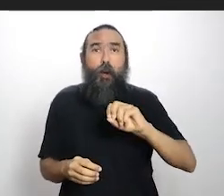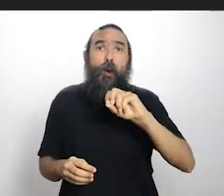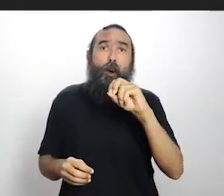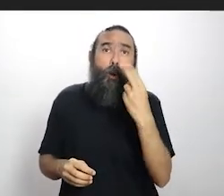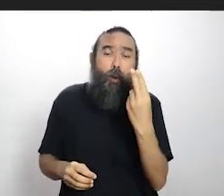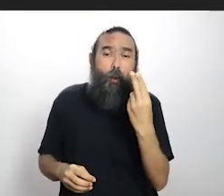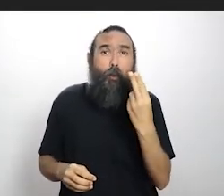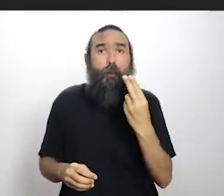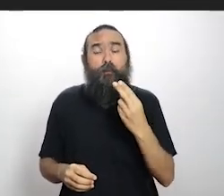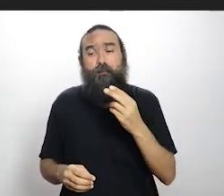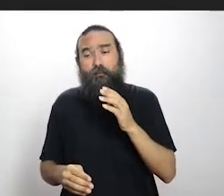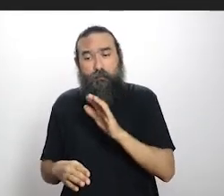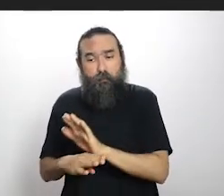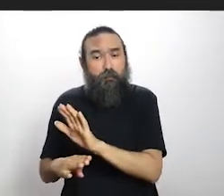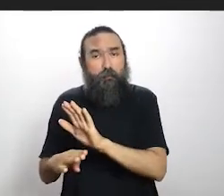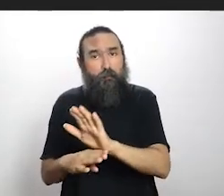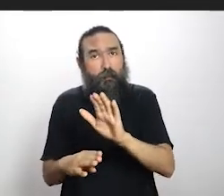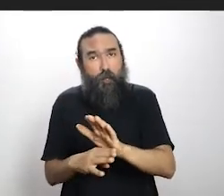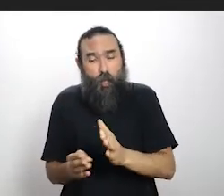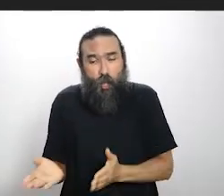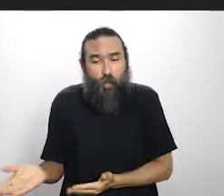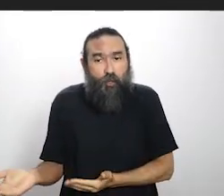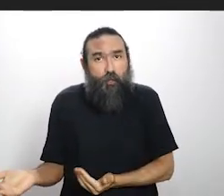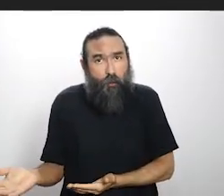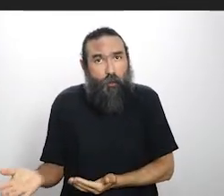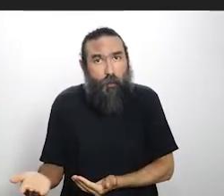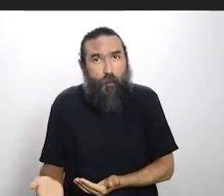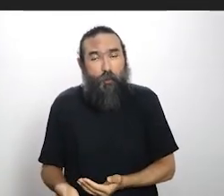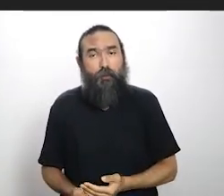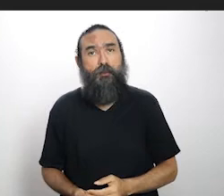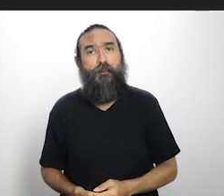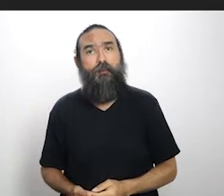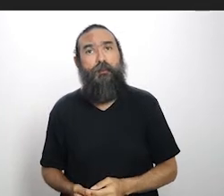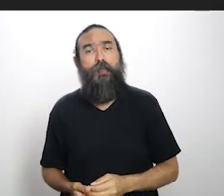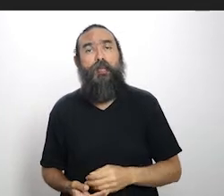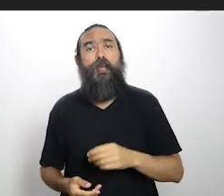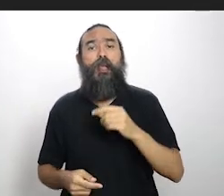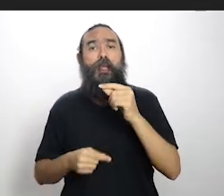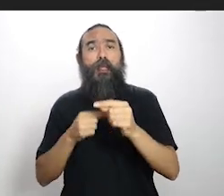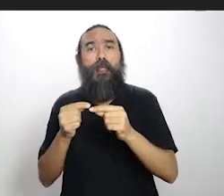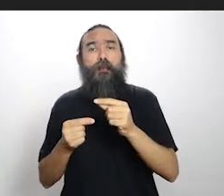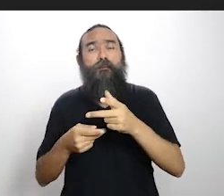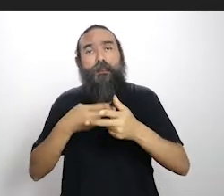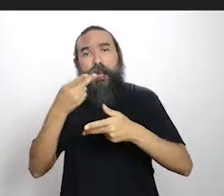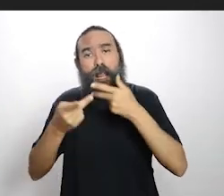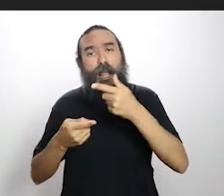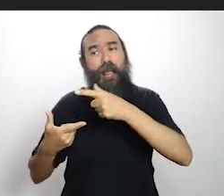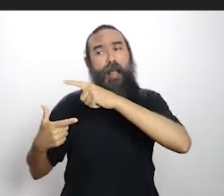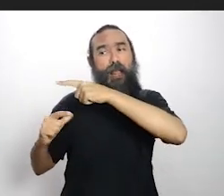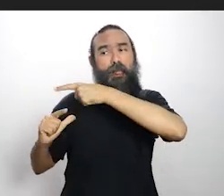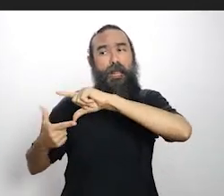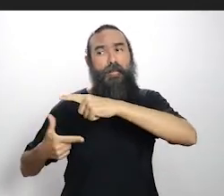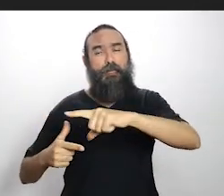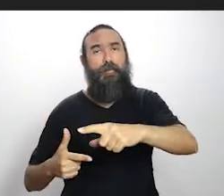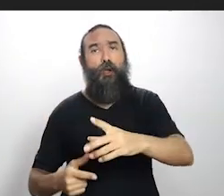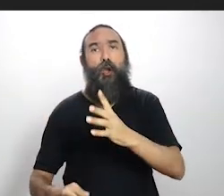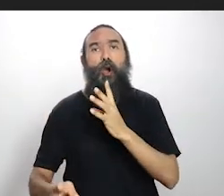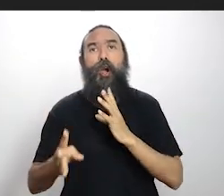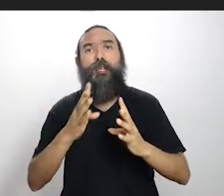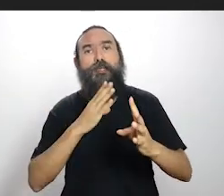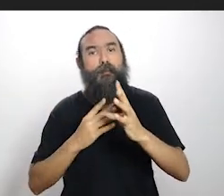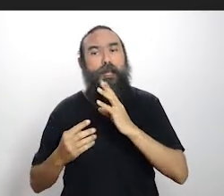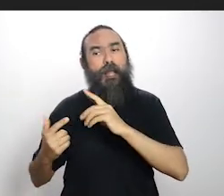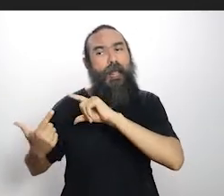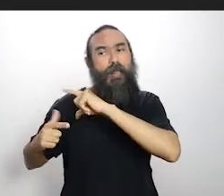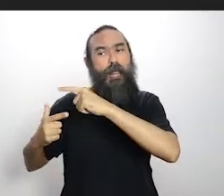temática de juventude, mas também quando se fala em tradições, né? Esses processos de conhecimentos tradicionais que vão